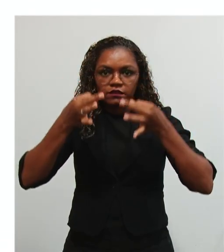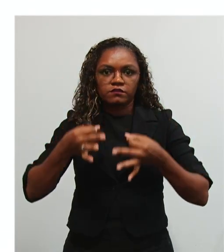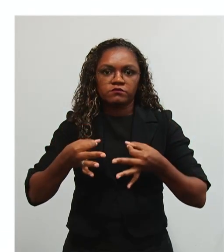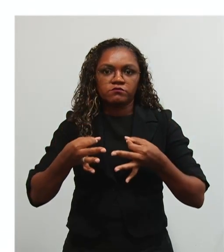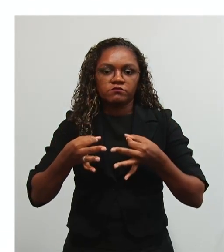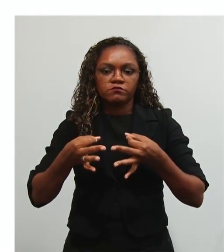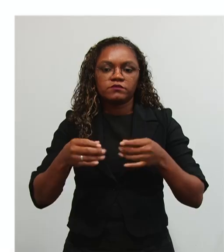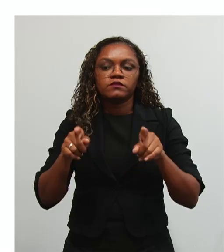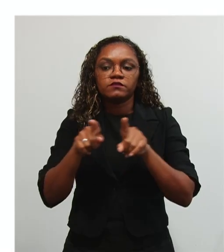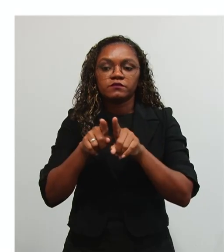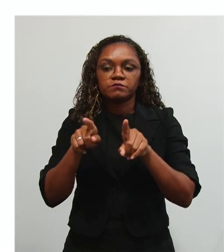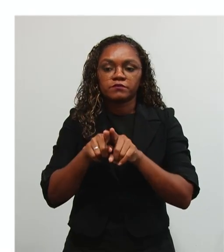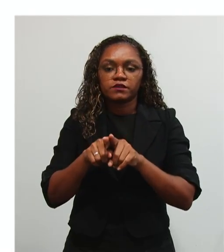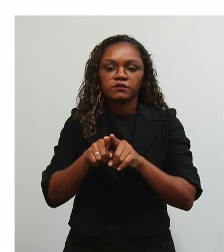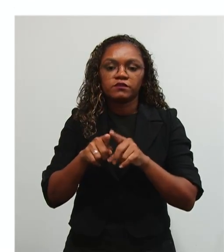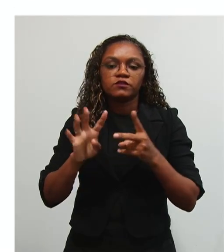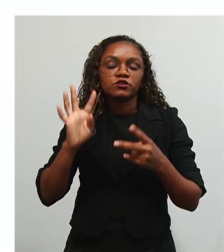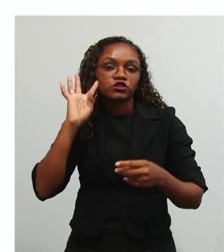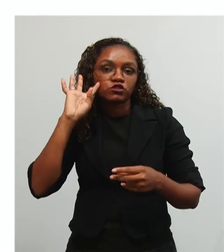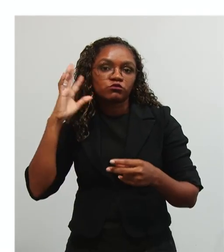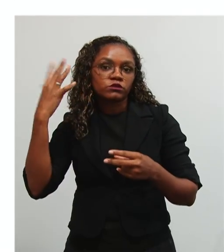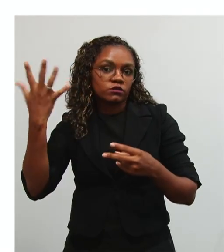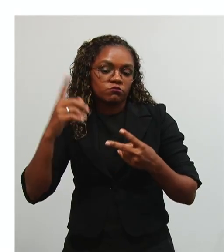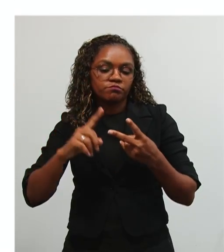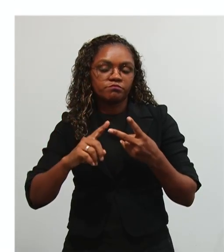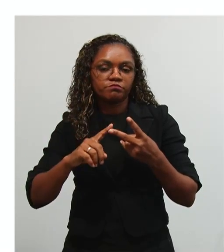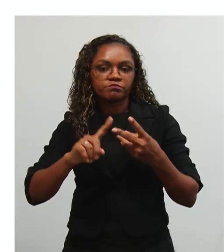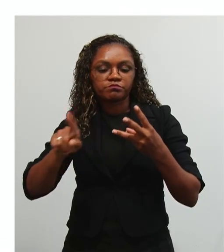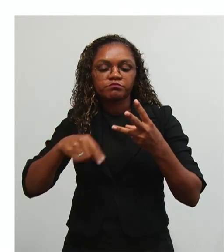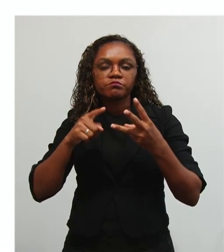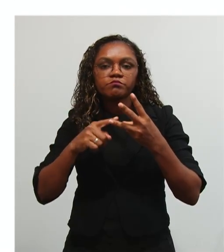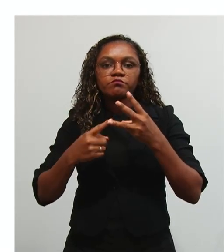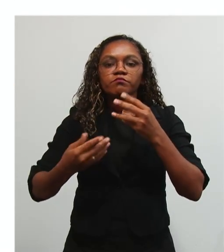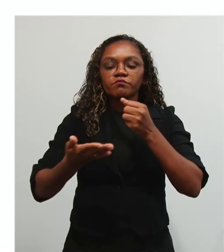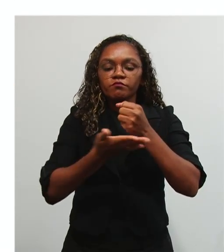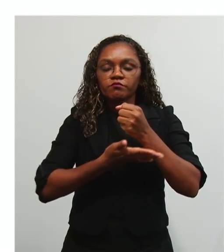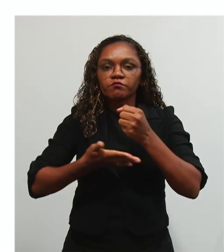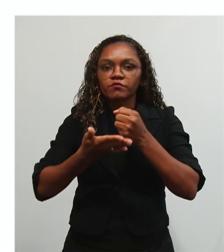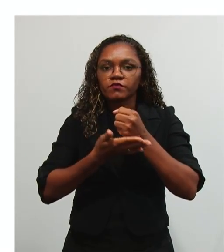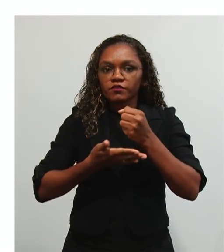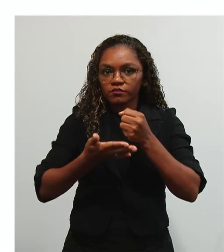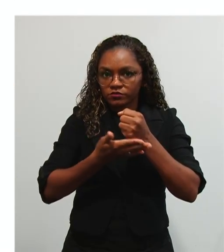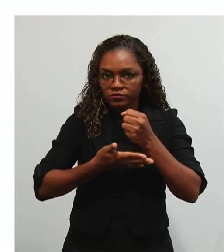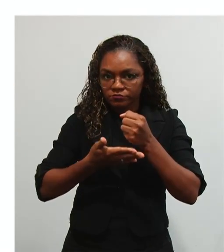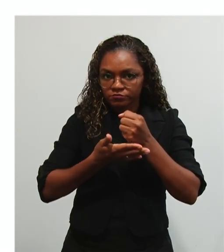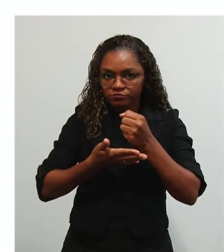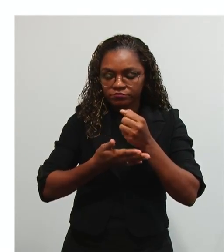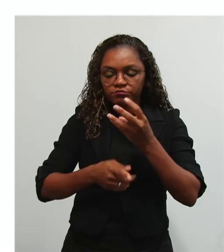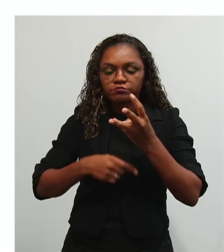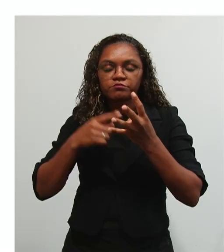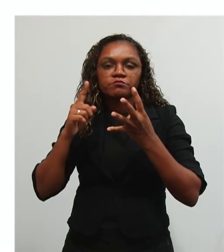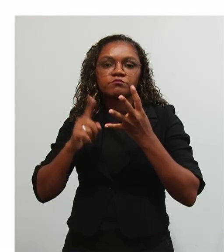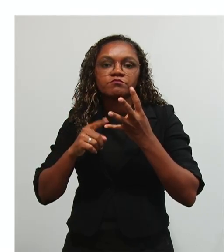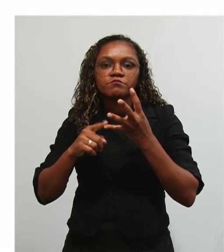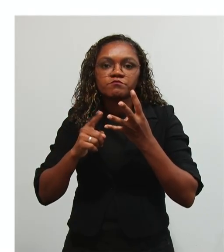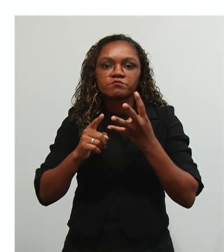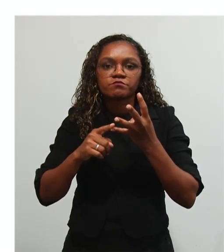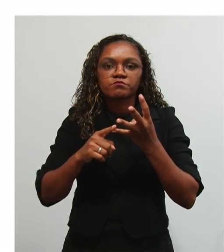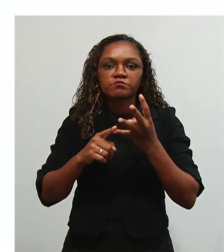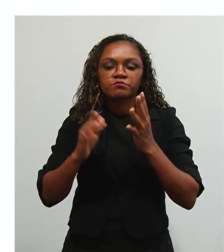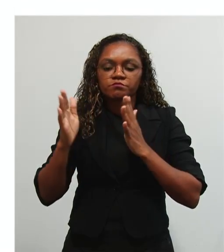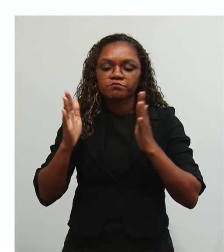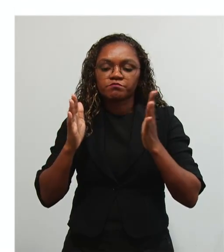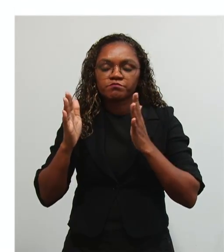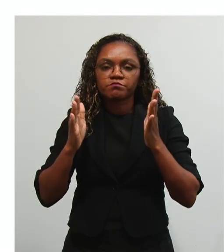ser suscetível de solução. Deve ter base empírica. Deve ser delimitado a